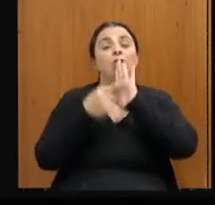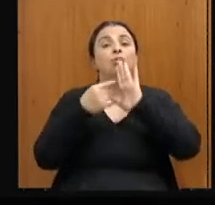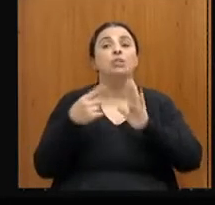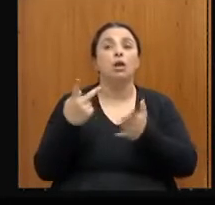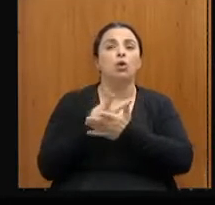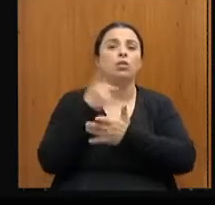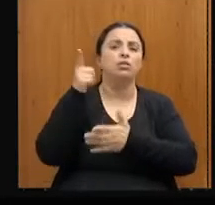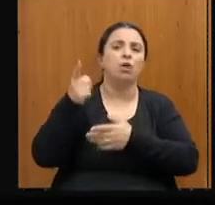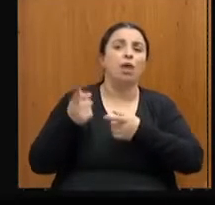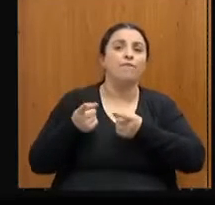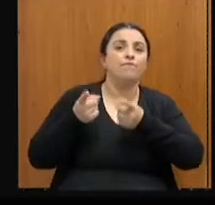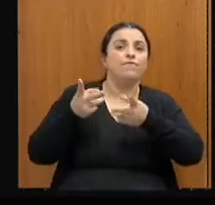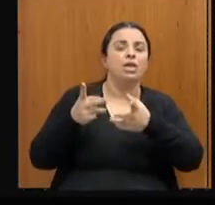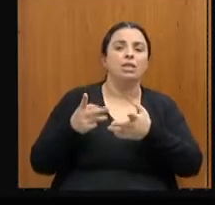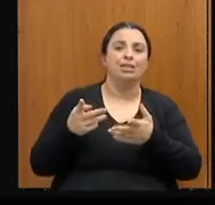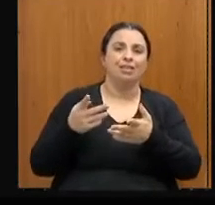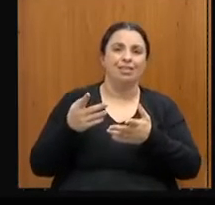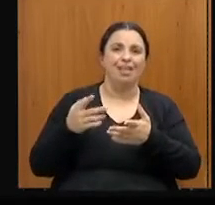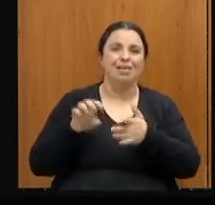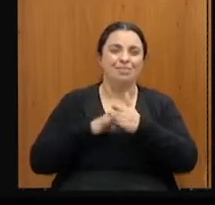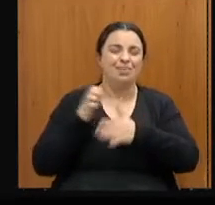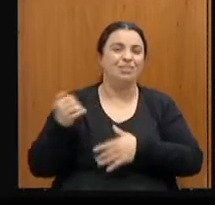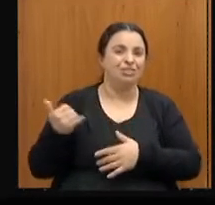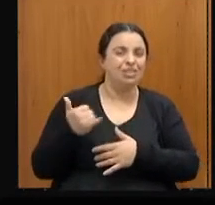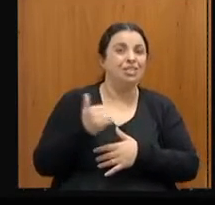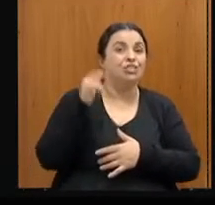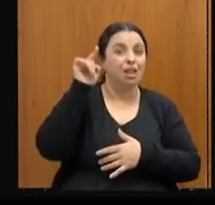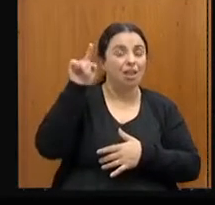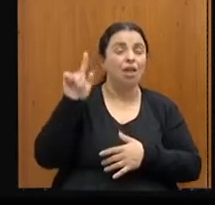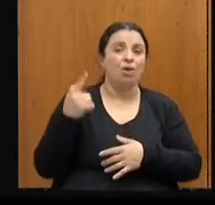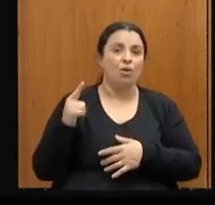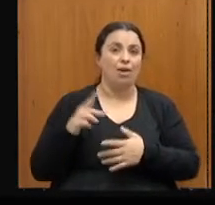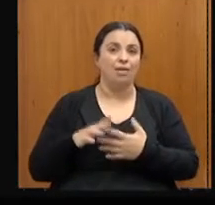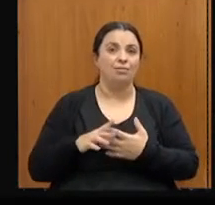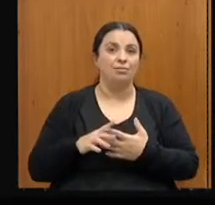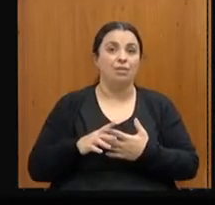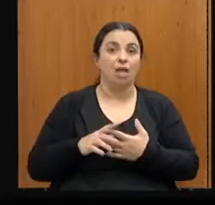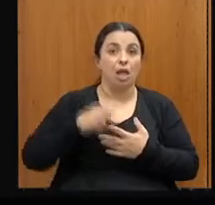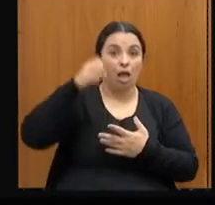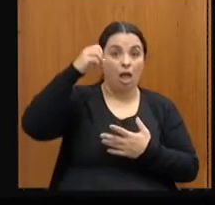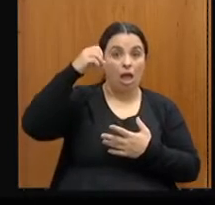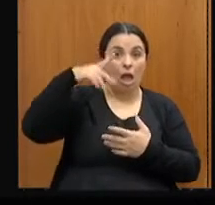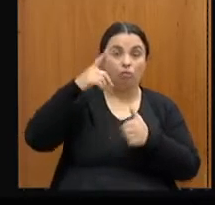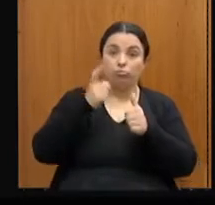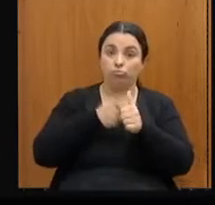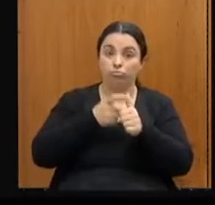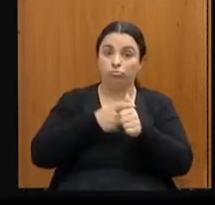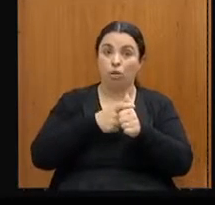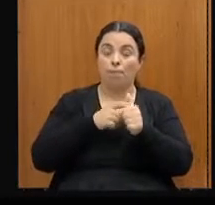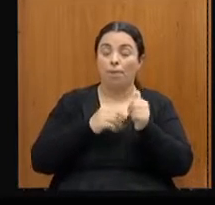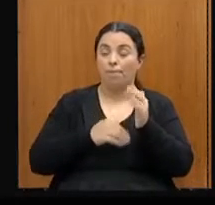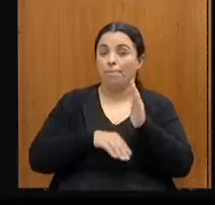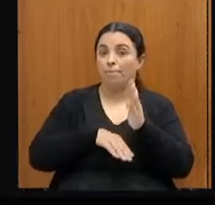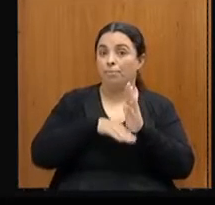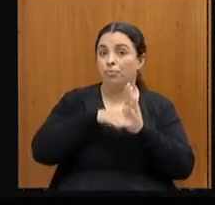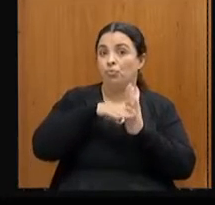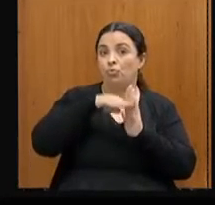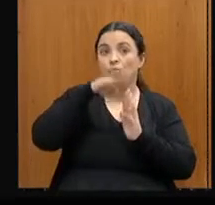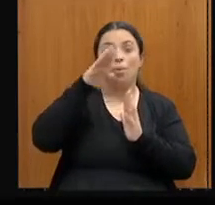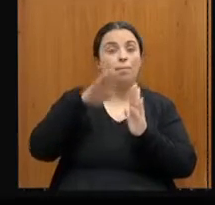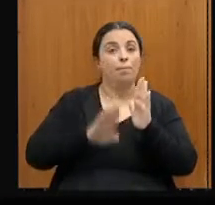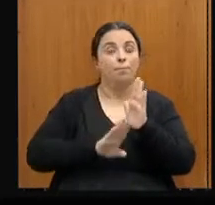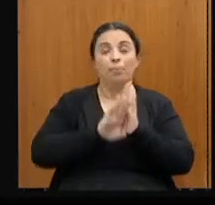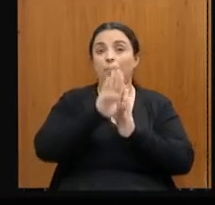prolatação o aumento da conta de luz os investimentos que não eram exatamente pela empresa né mas ela